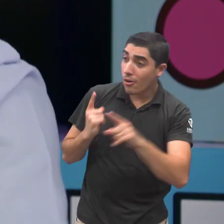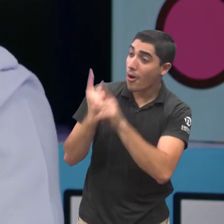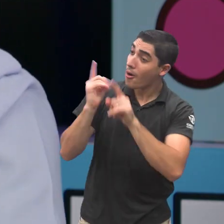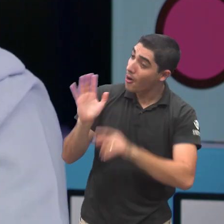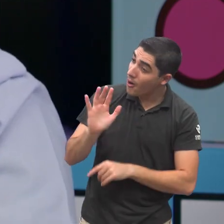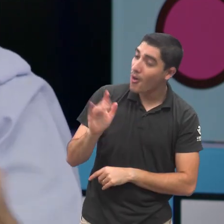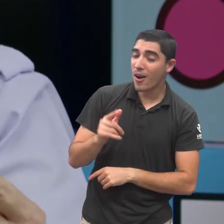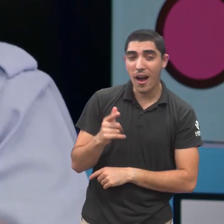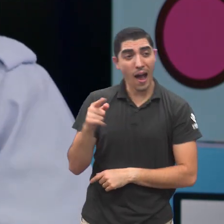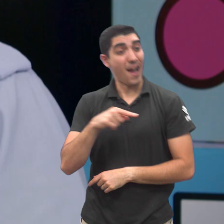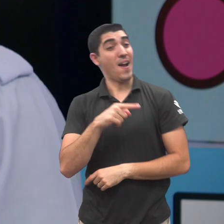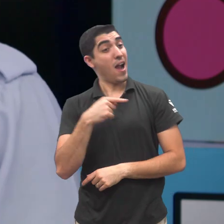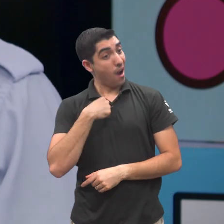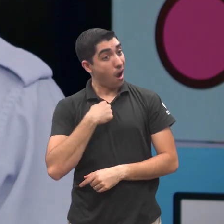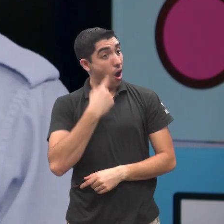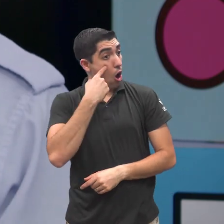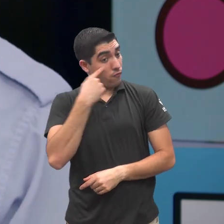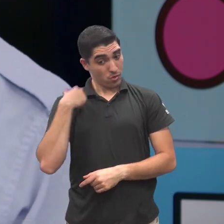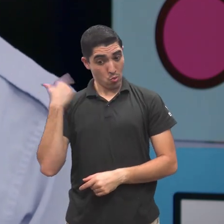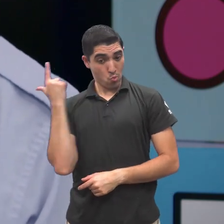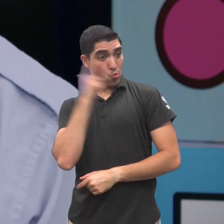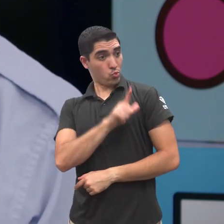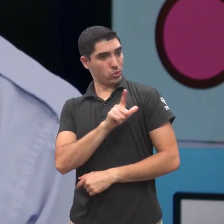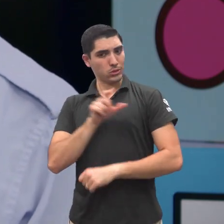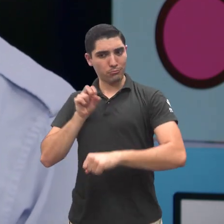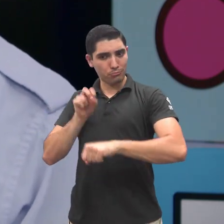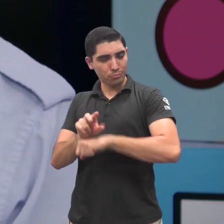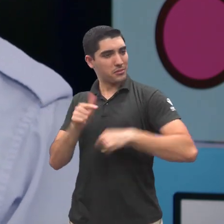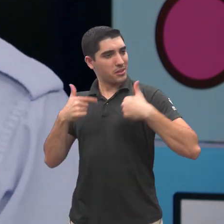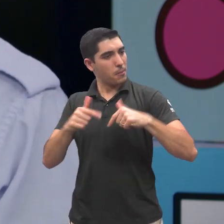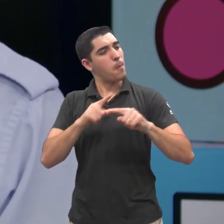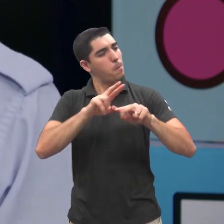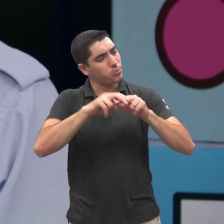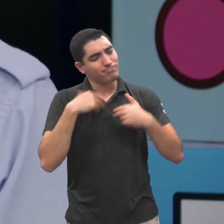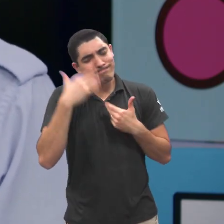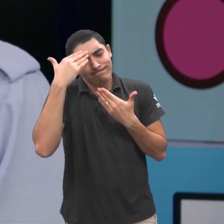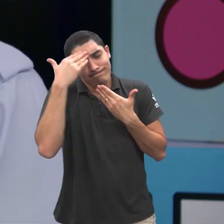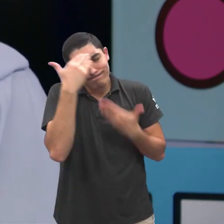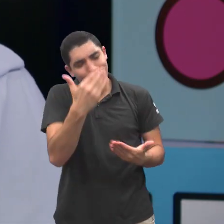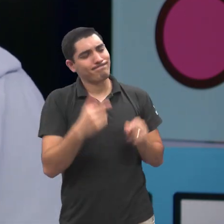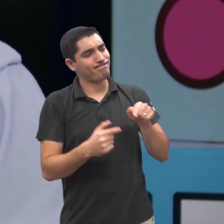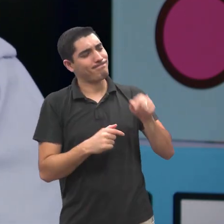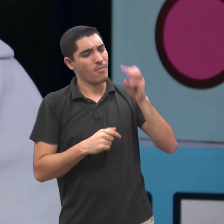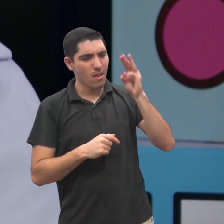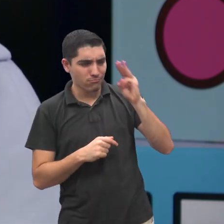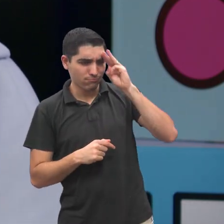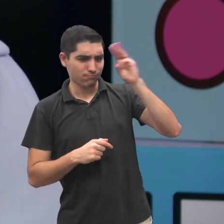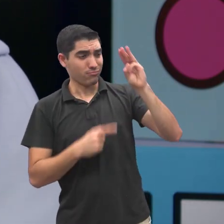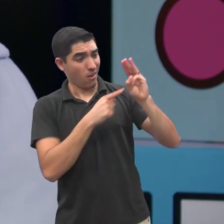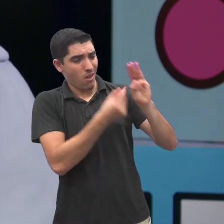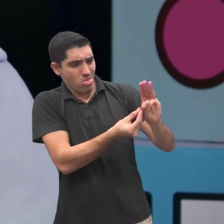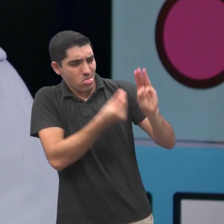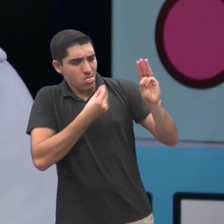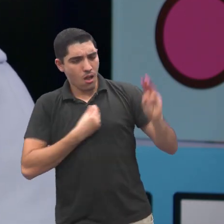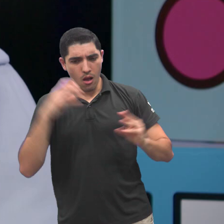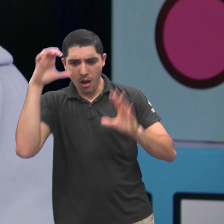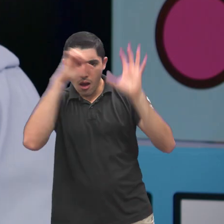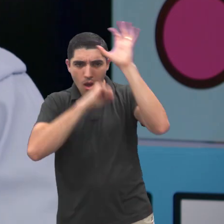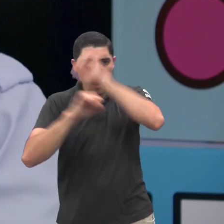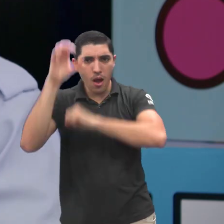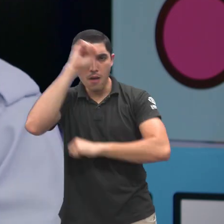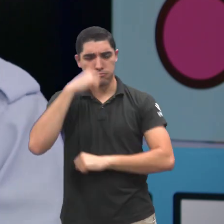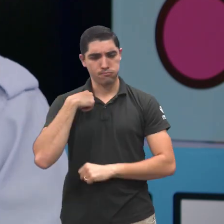e elas mencionam, olha, eu consegui alcançar tal situação graças ao escotismo, que me deu